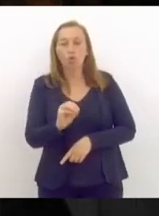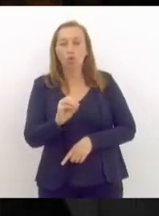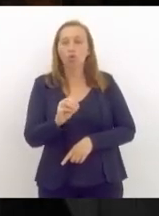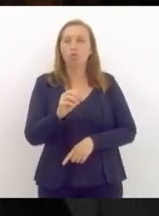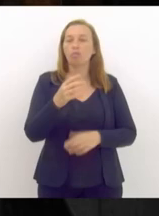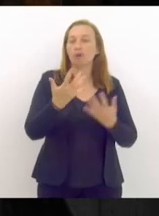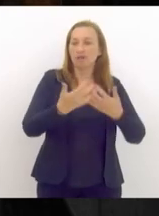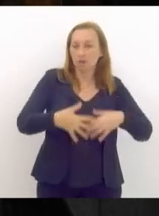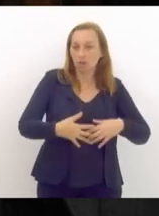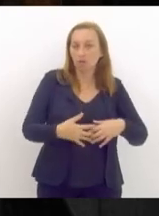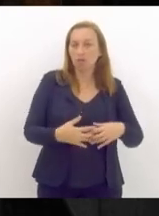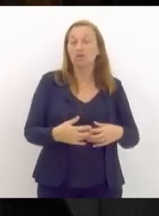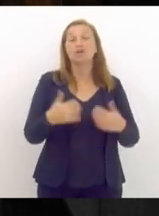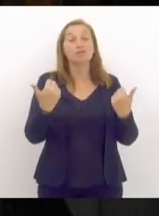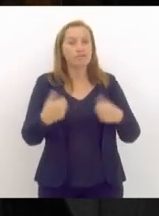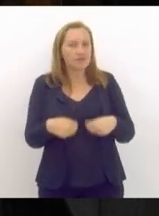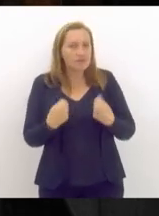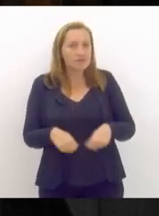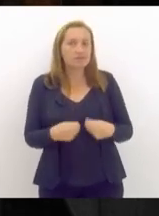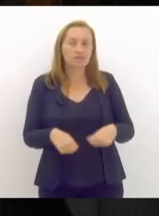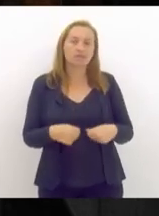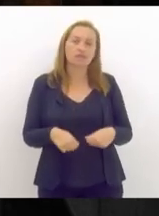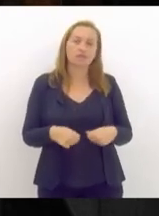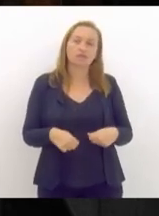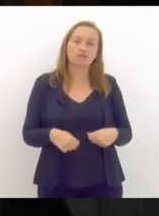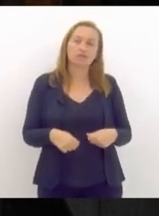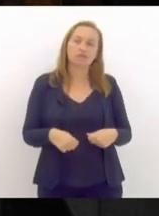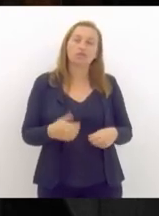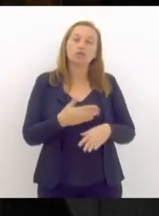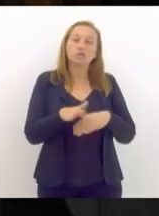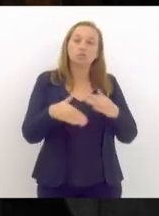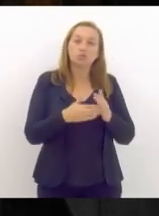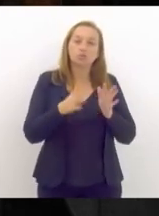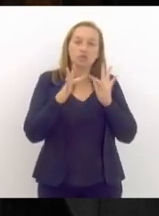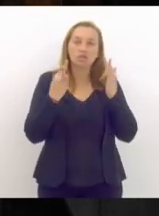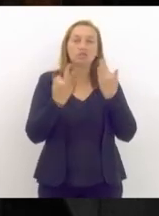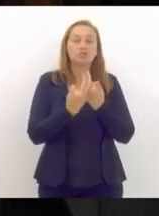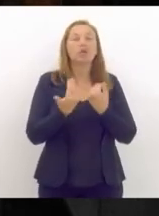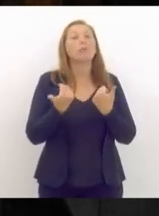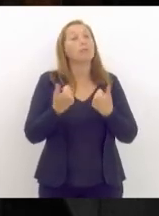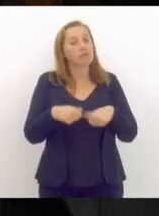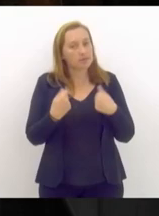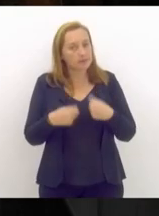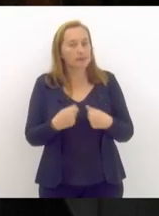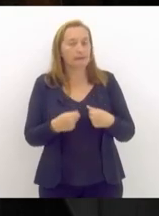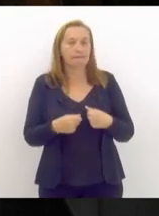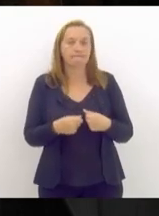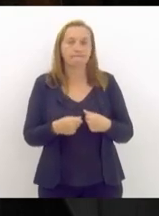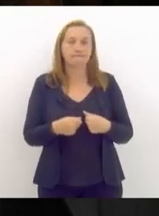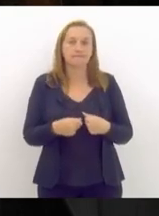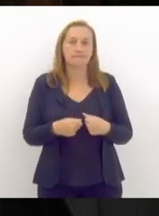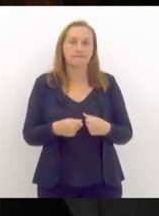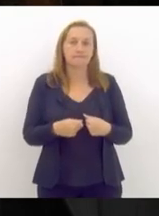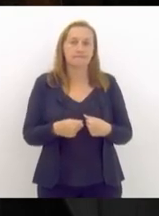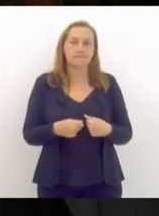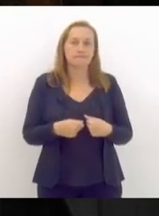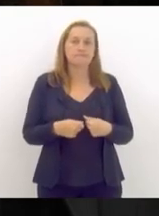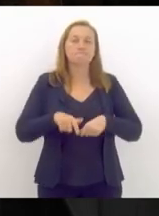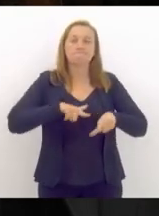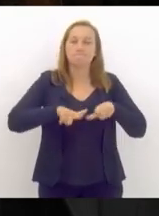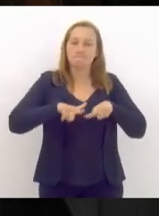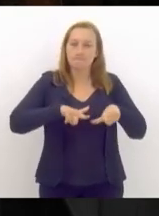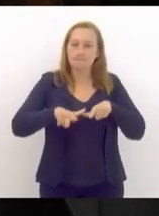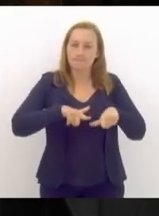essa que precisa muito, como todas as famílias precisam, de um